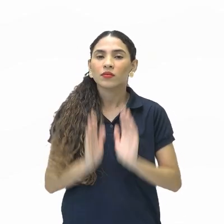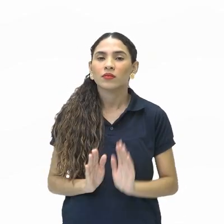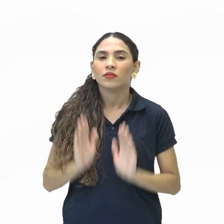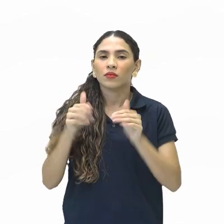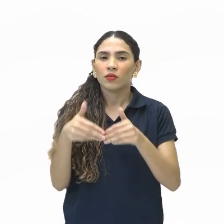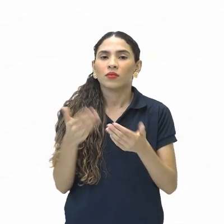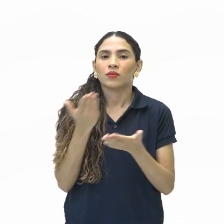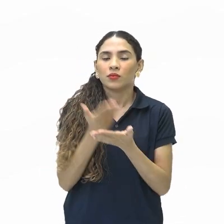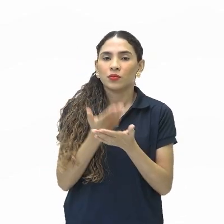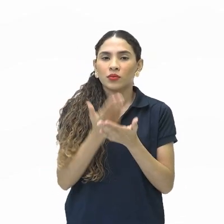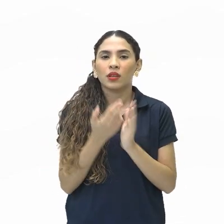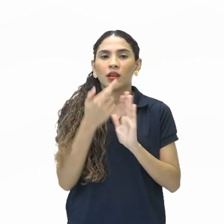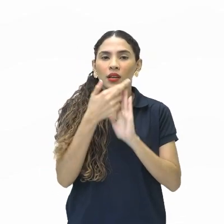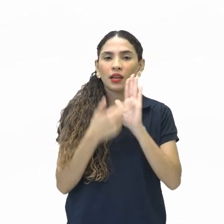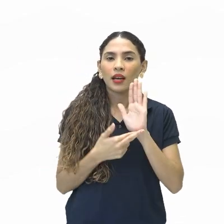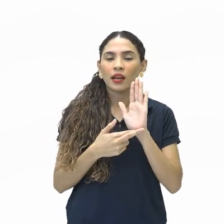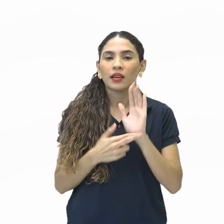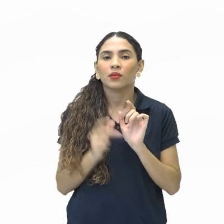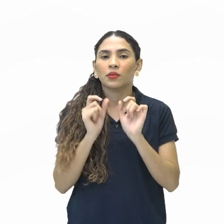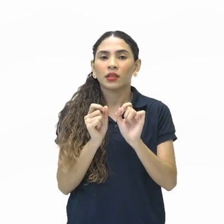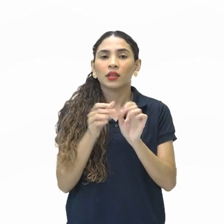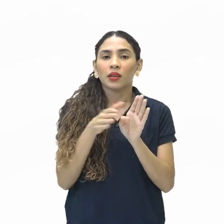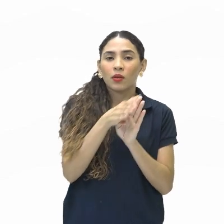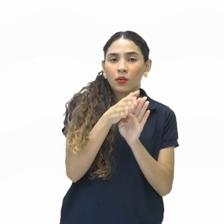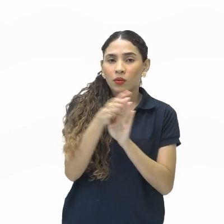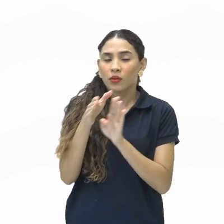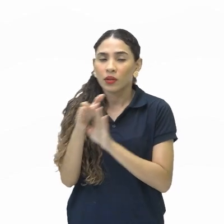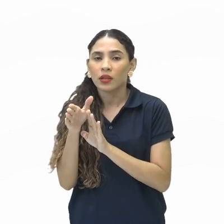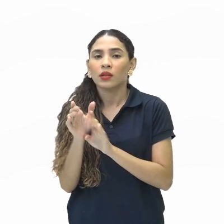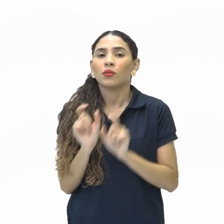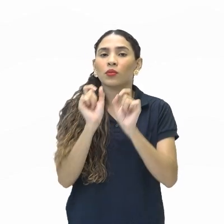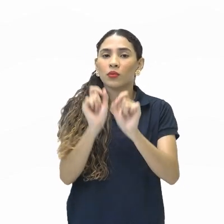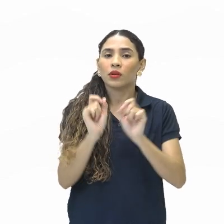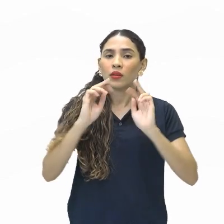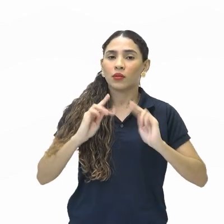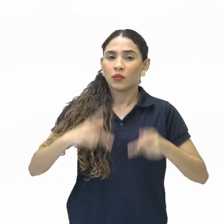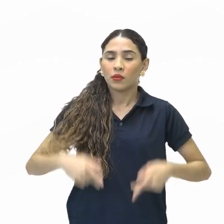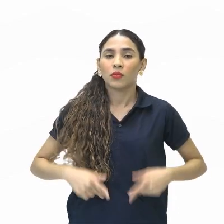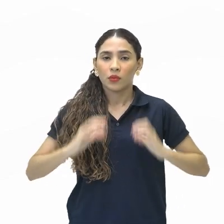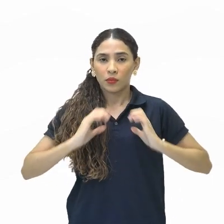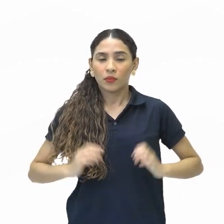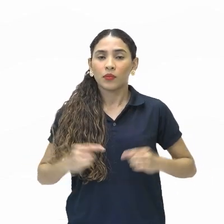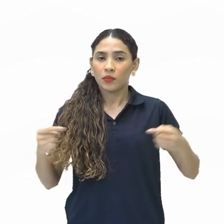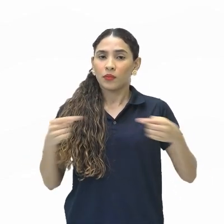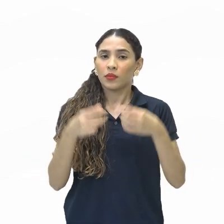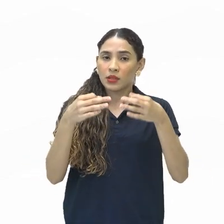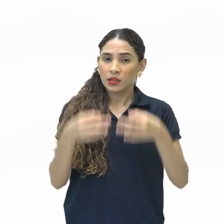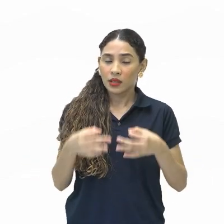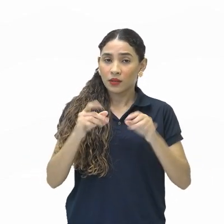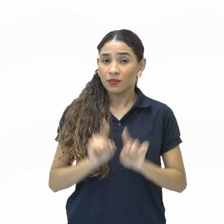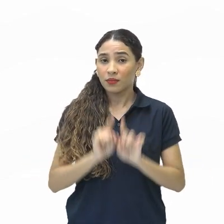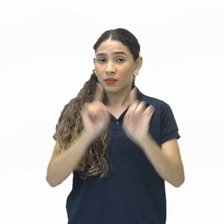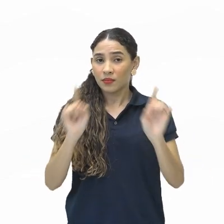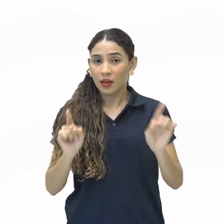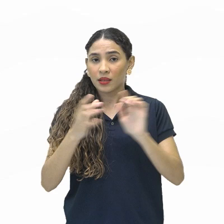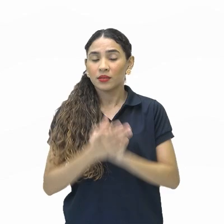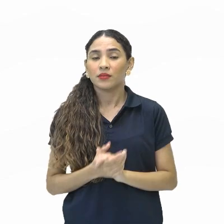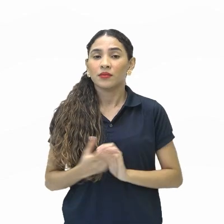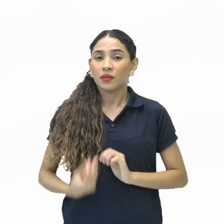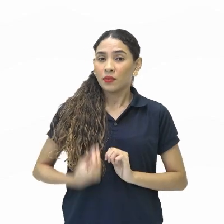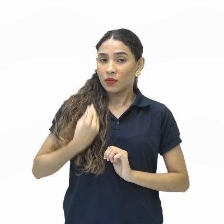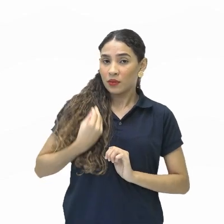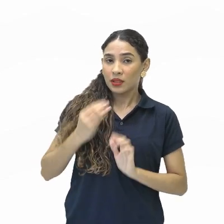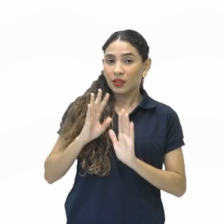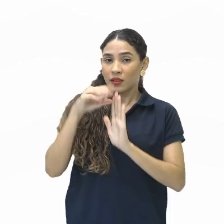dos princípios que orientam o comportamento humano adequado, sobretudo na vida